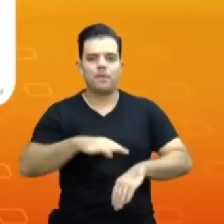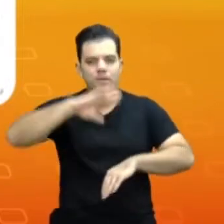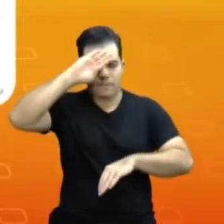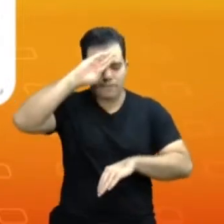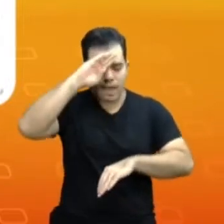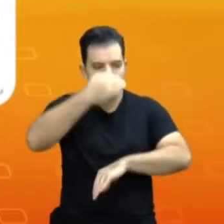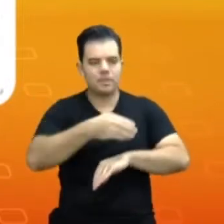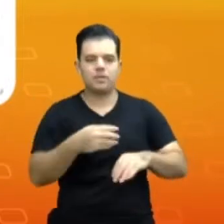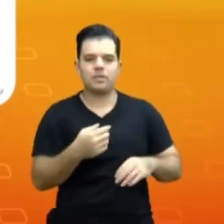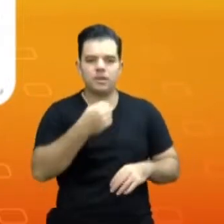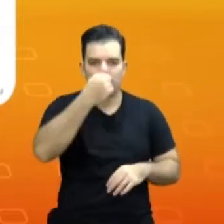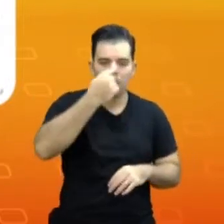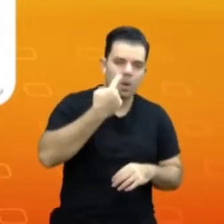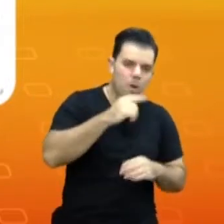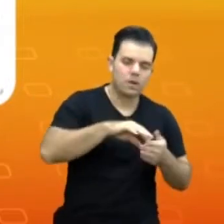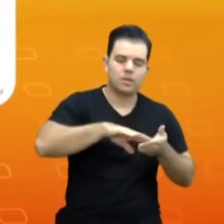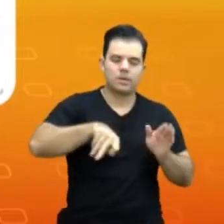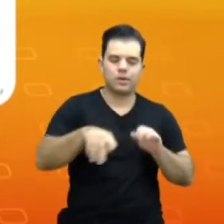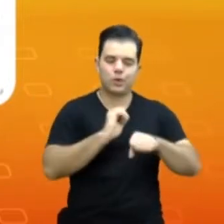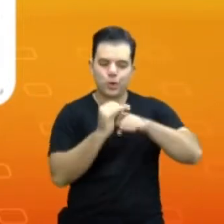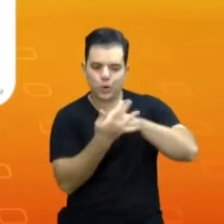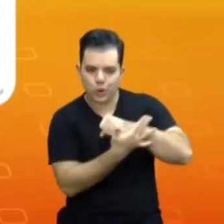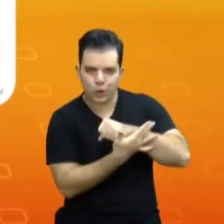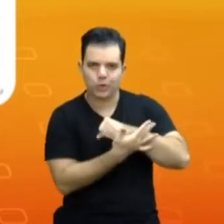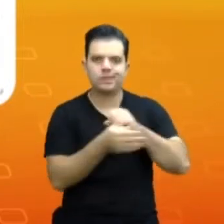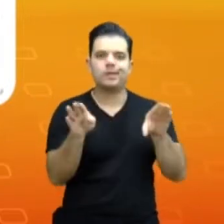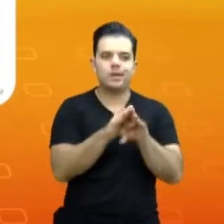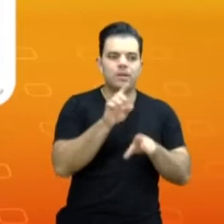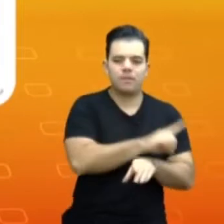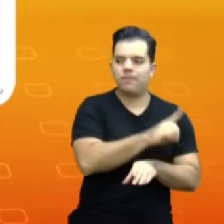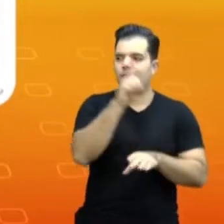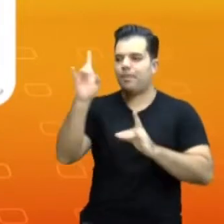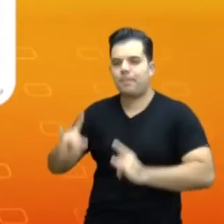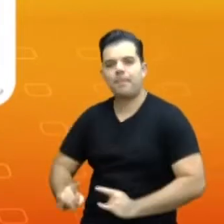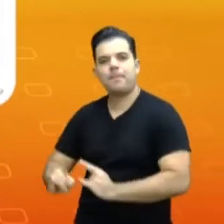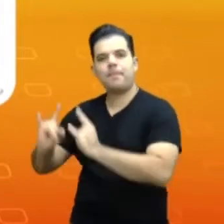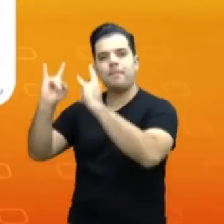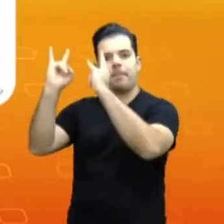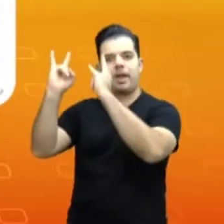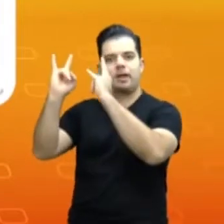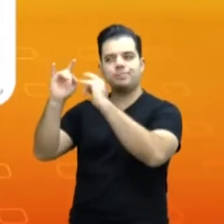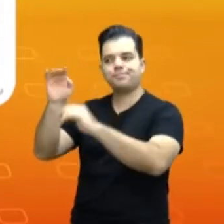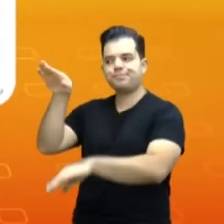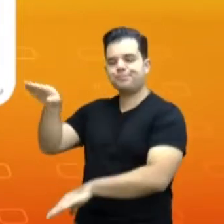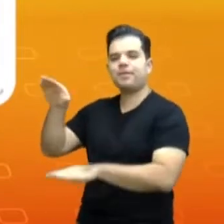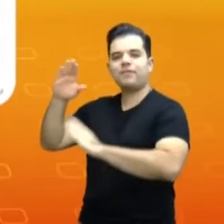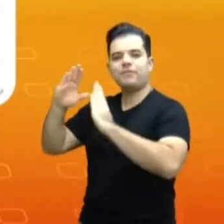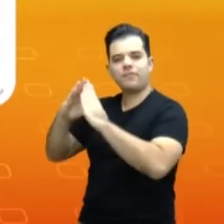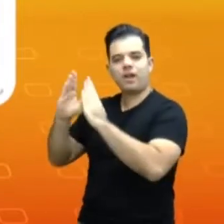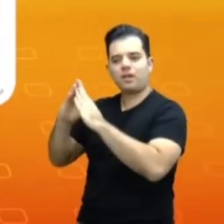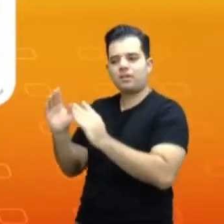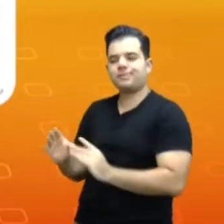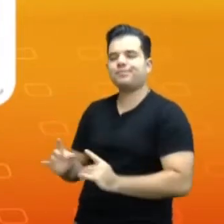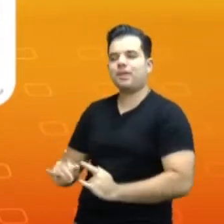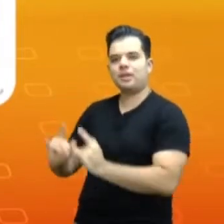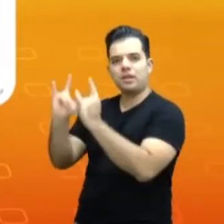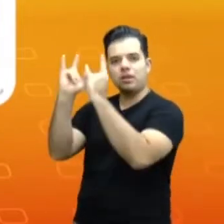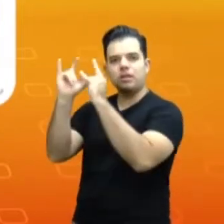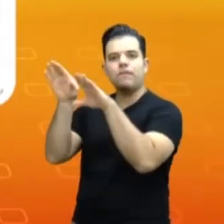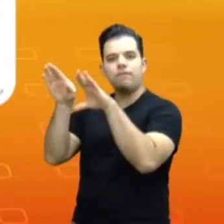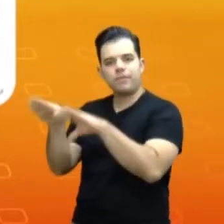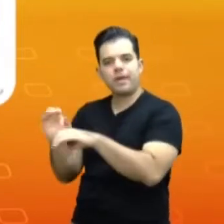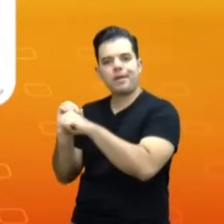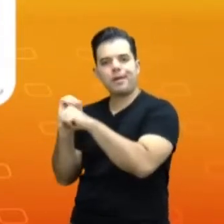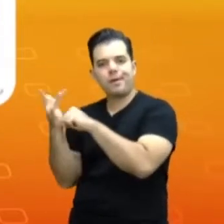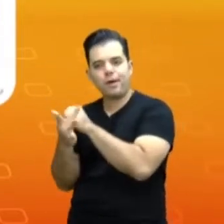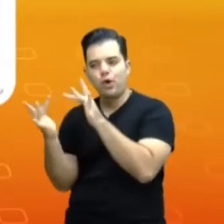Depois, toda a nossa parte de confinamento, foram 14 dias a gente chamava de quarentena light, né? Uma soft quarantine,